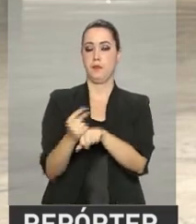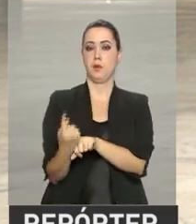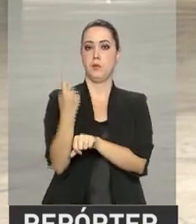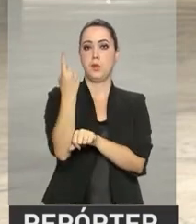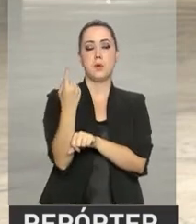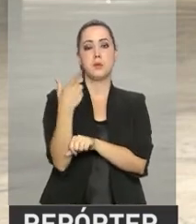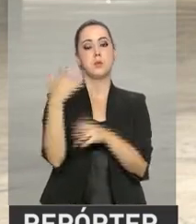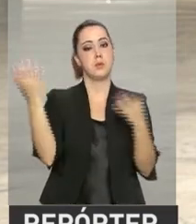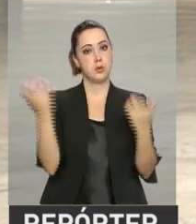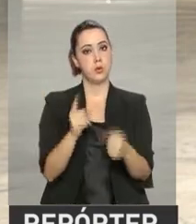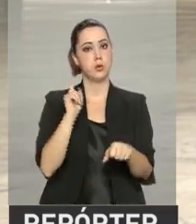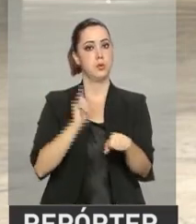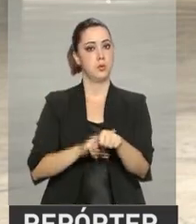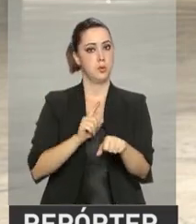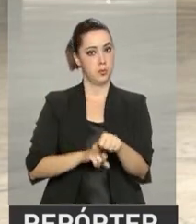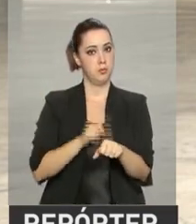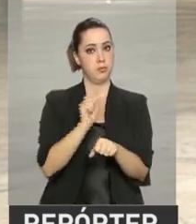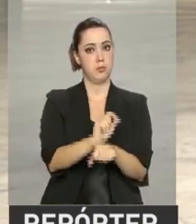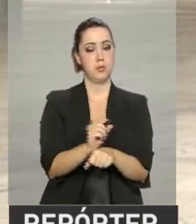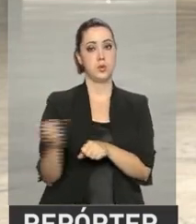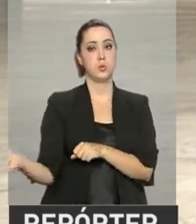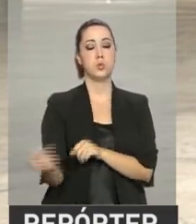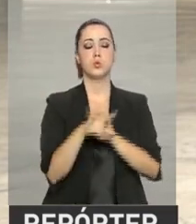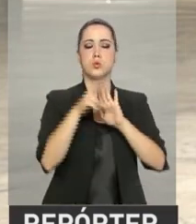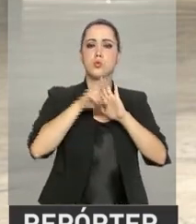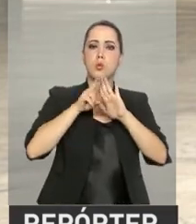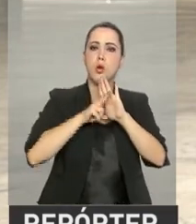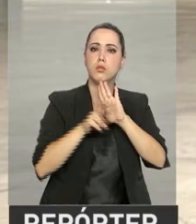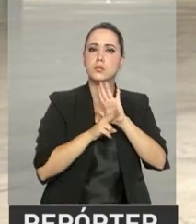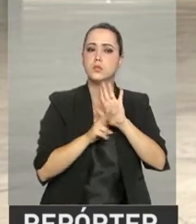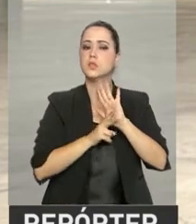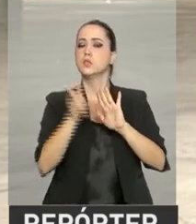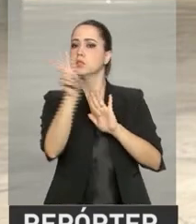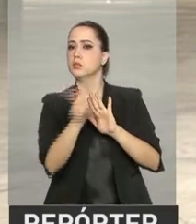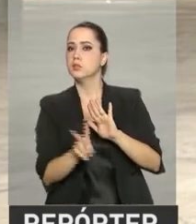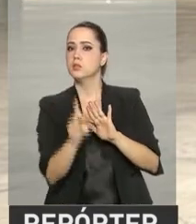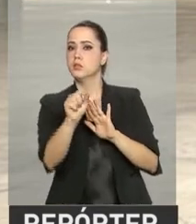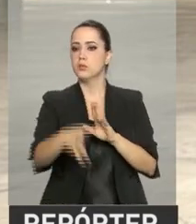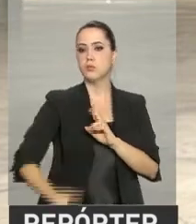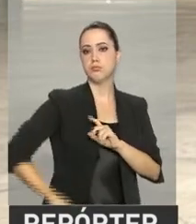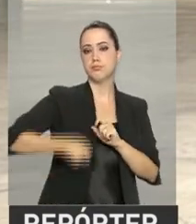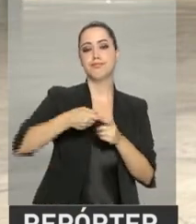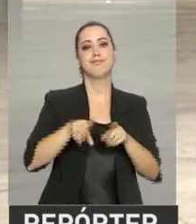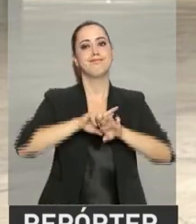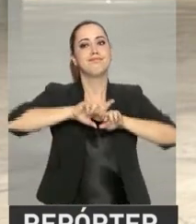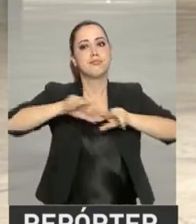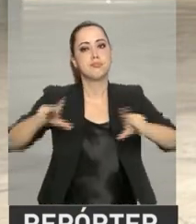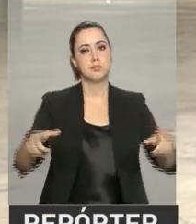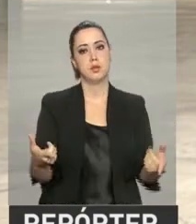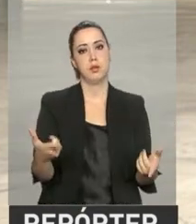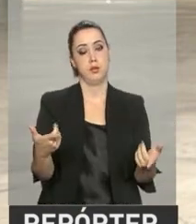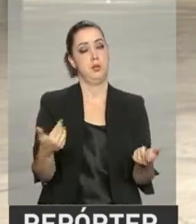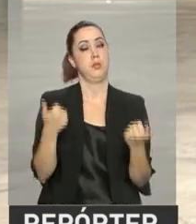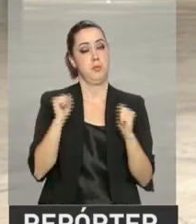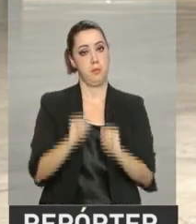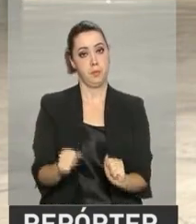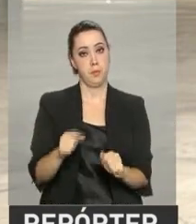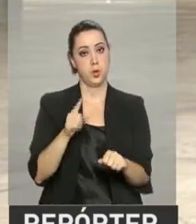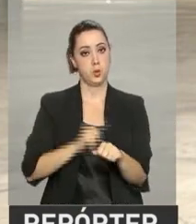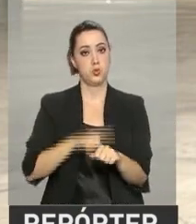primeira alta temporada com a vigência dos novos procedimentos de inspeção para o embarque que podem levar mais tempo